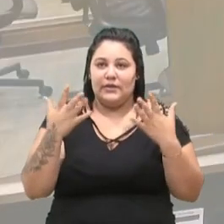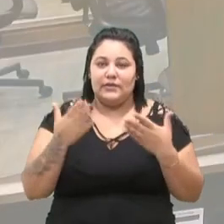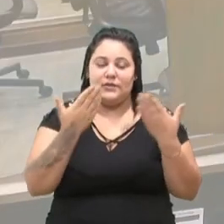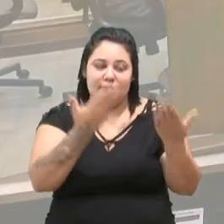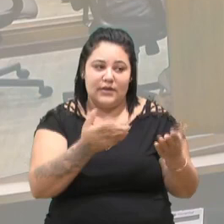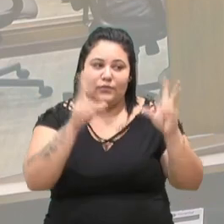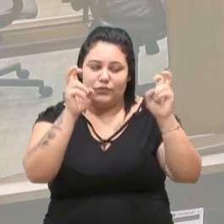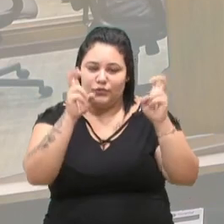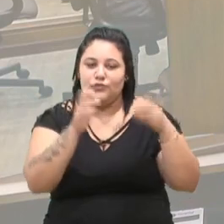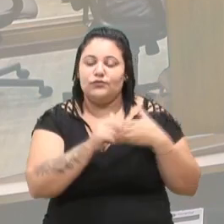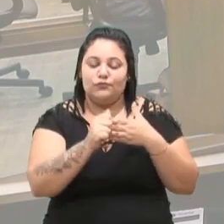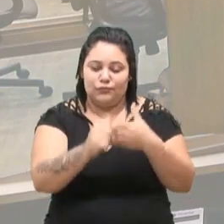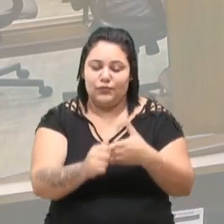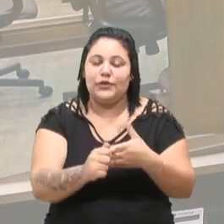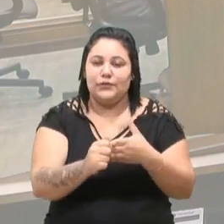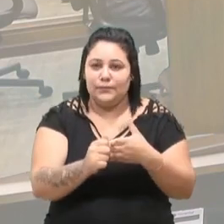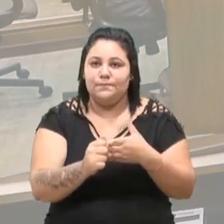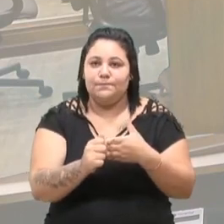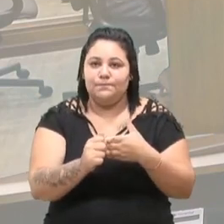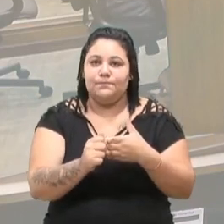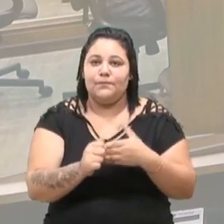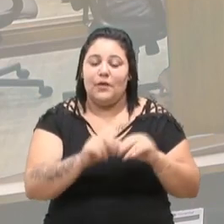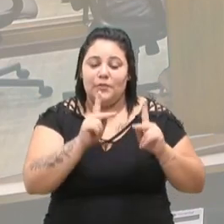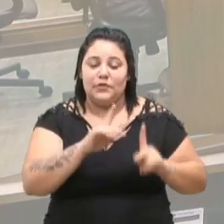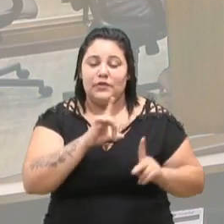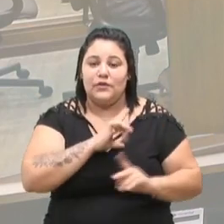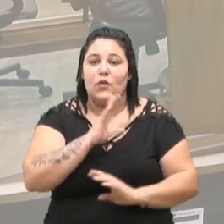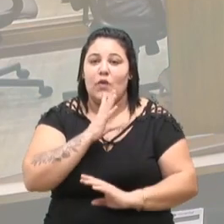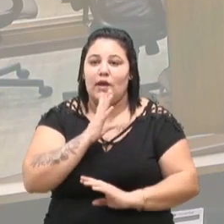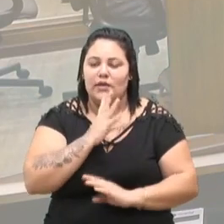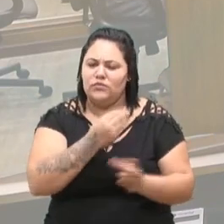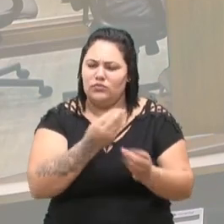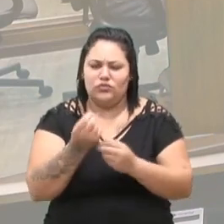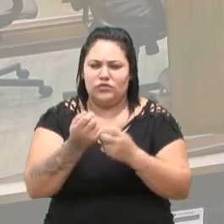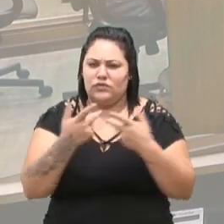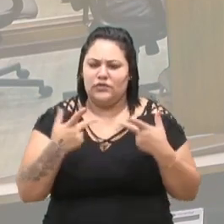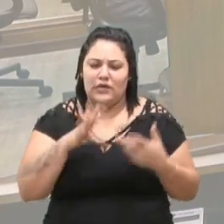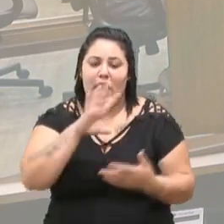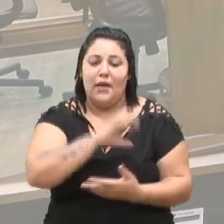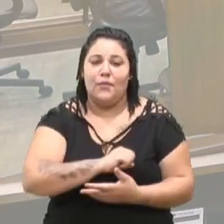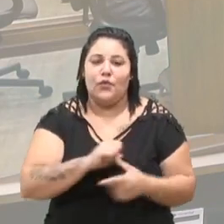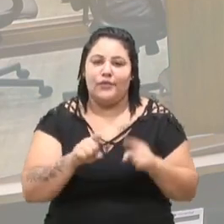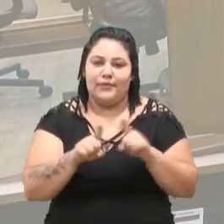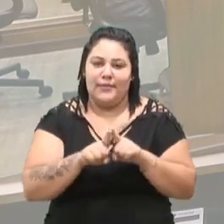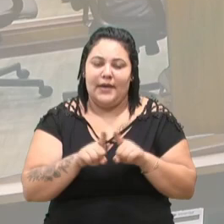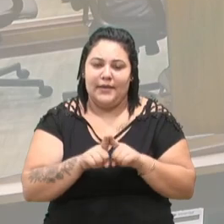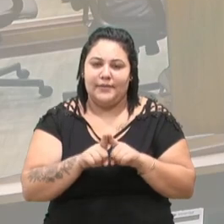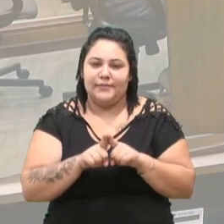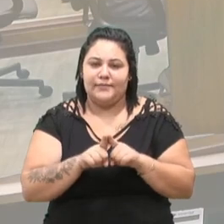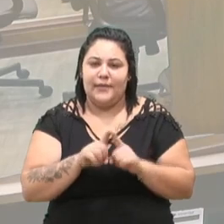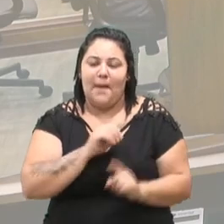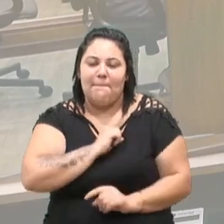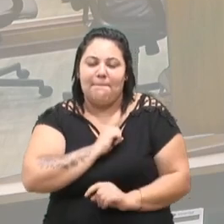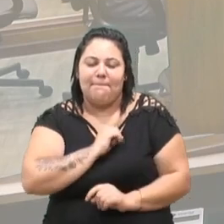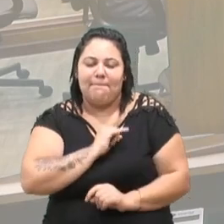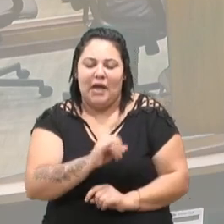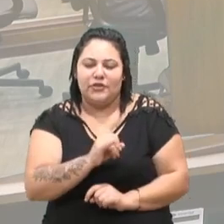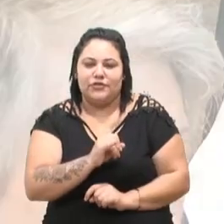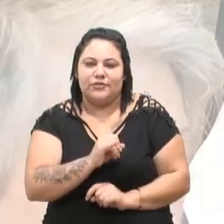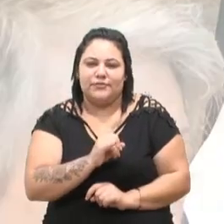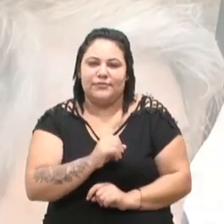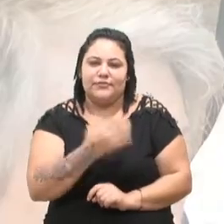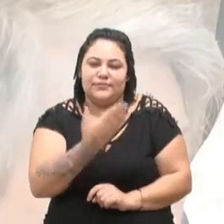tema importante, da pessoa que tem o conhecimento de causa e amor também, e paixão por aquilo que o